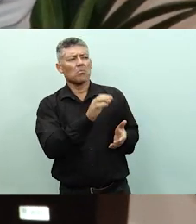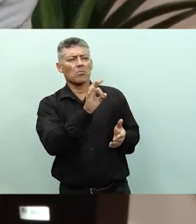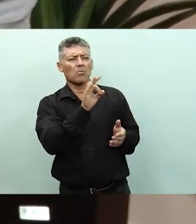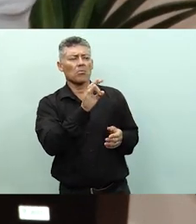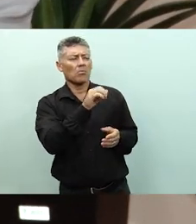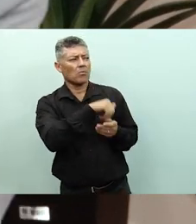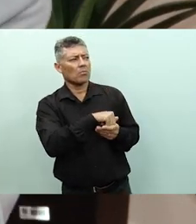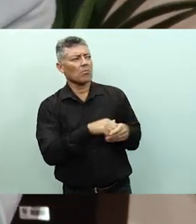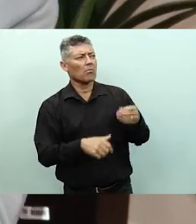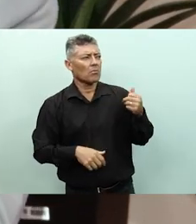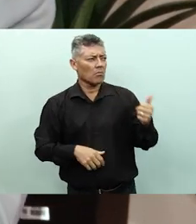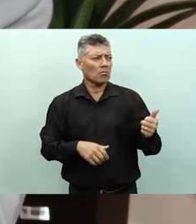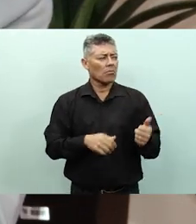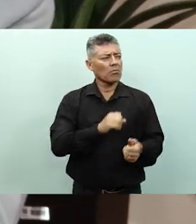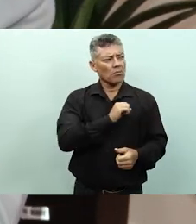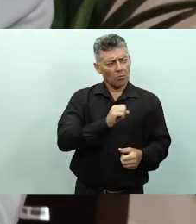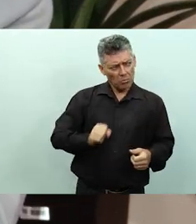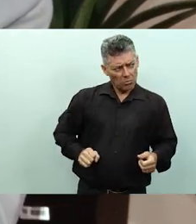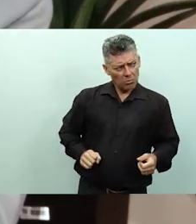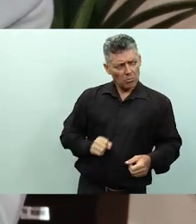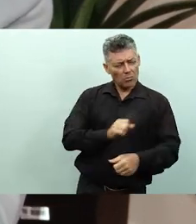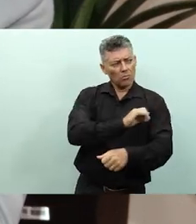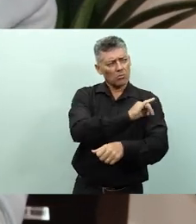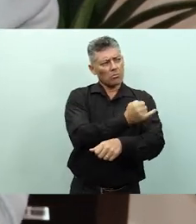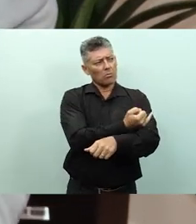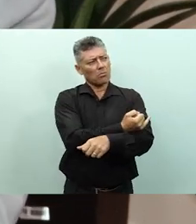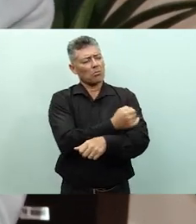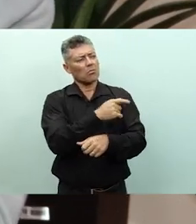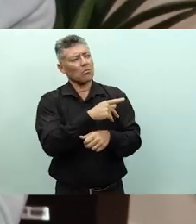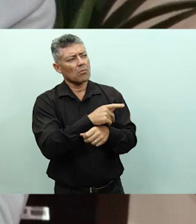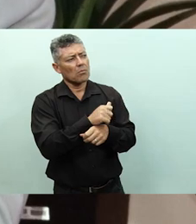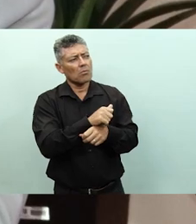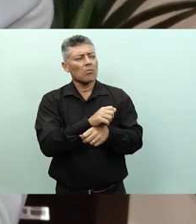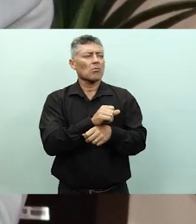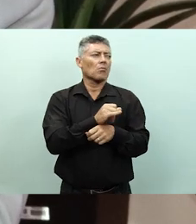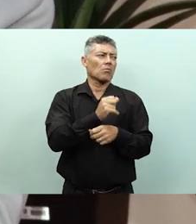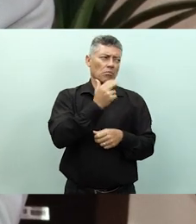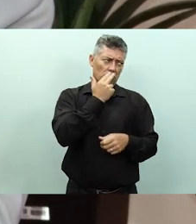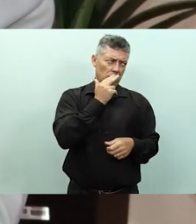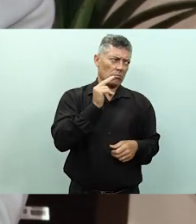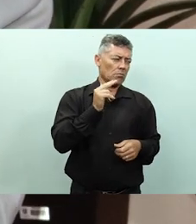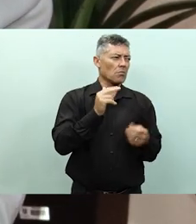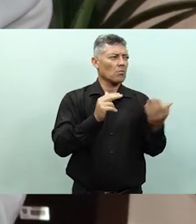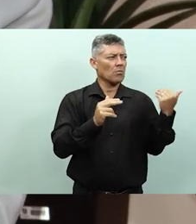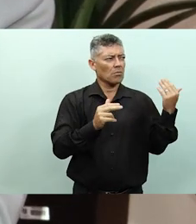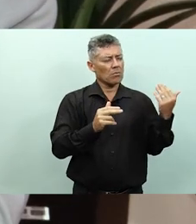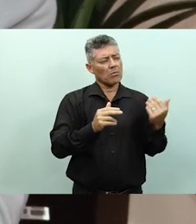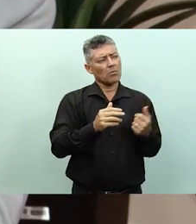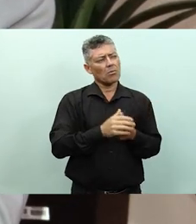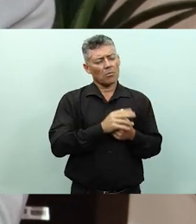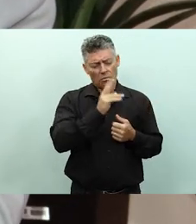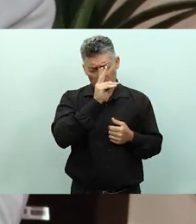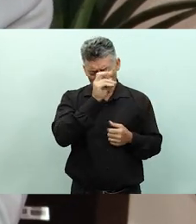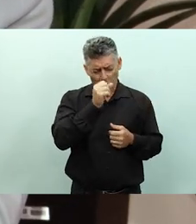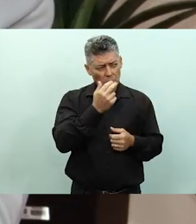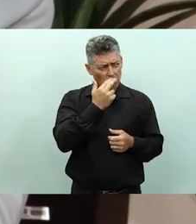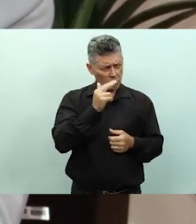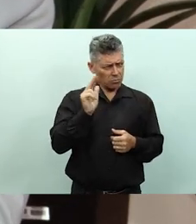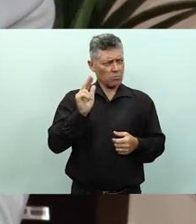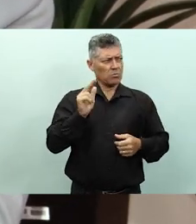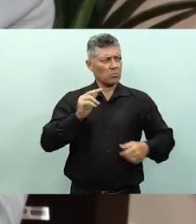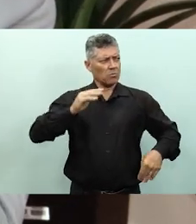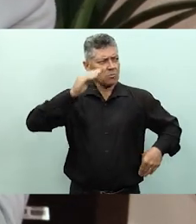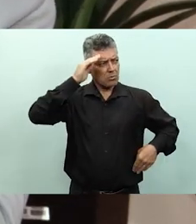10. E aí o senador Jarbas Passarinho, que foi ministro na ditadura, que foi um dos homens fortes da ditadura